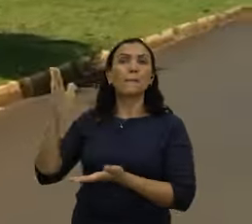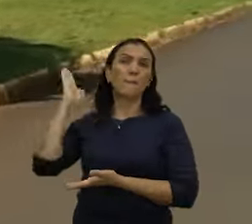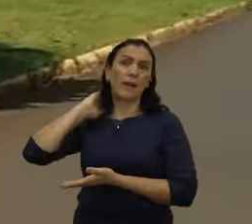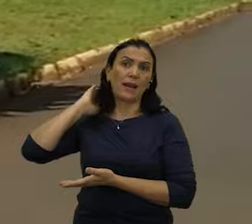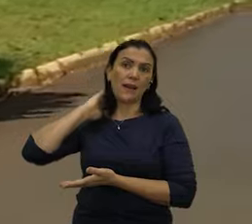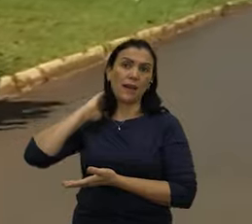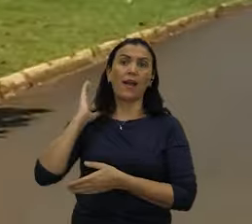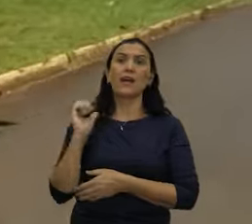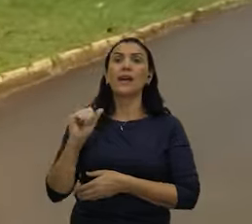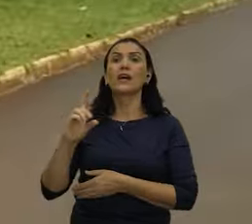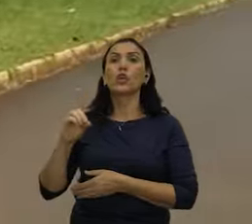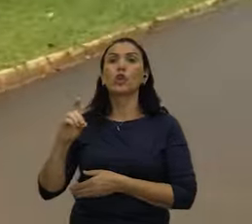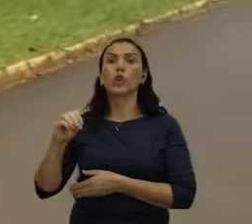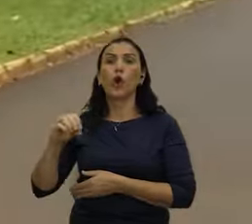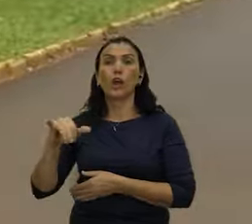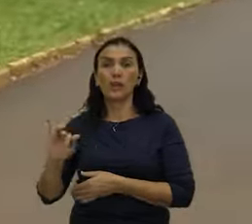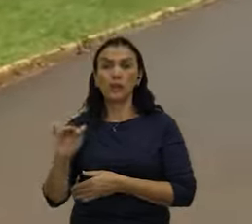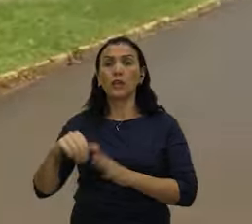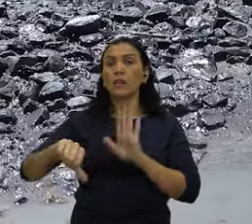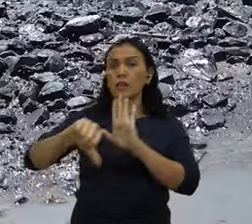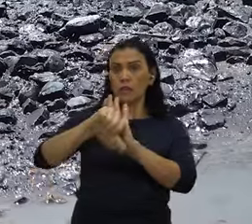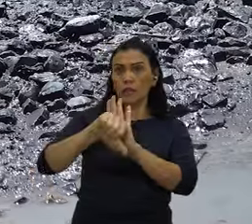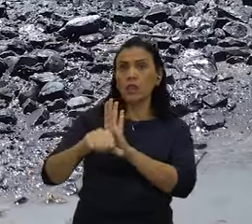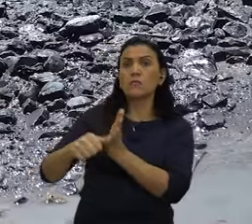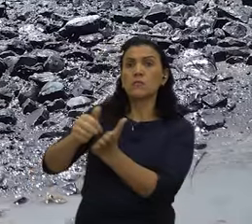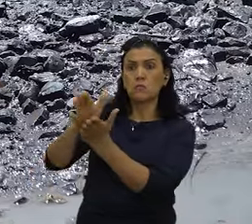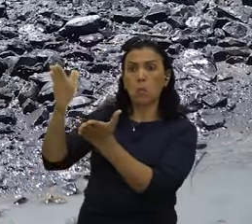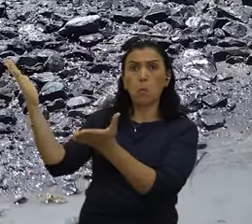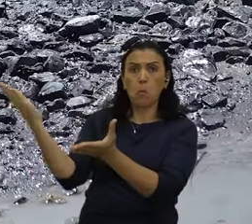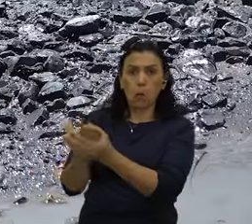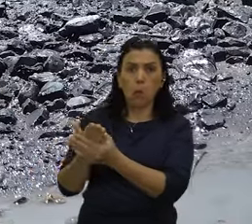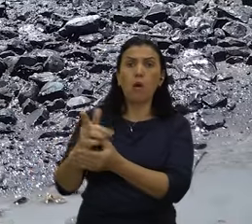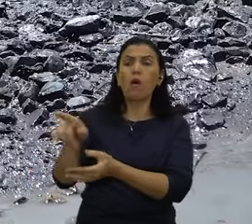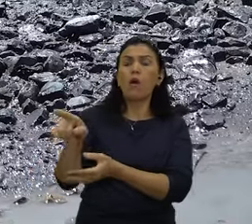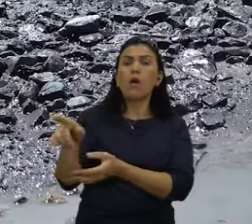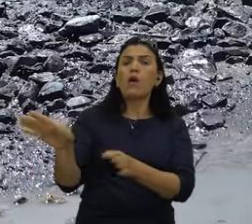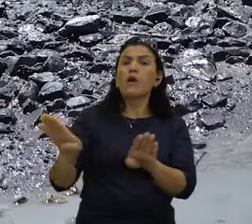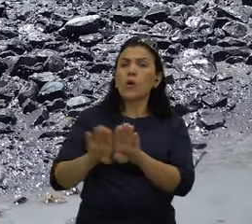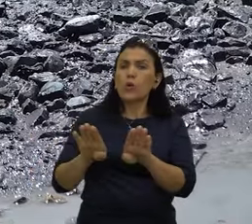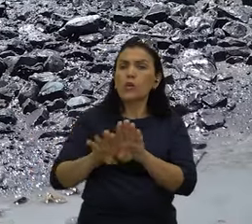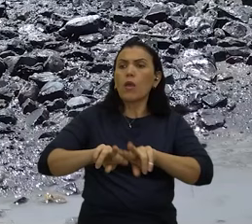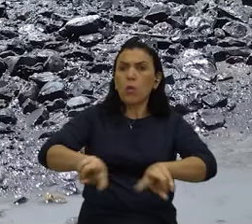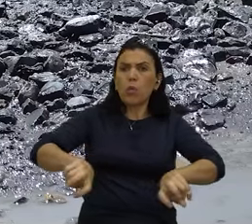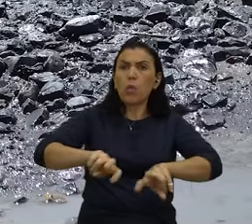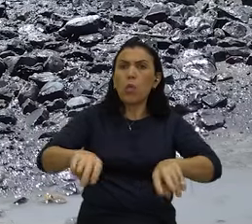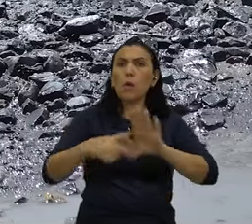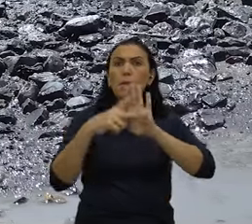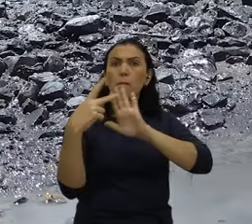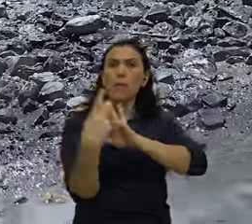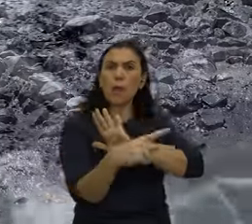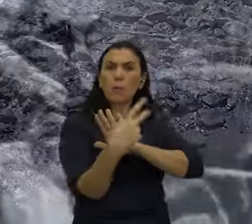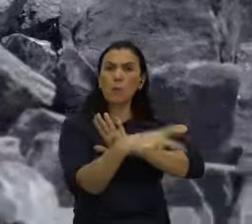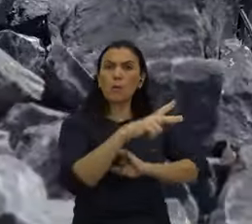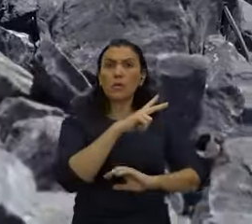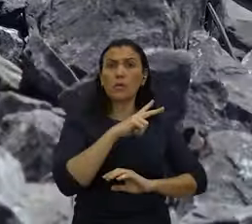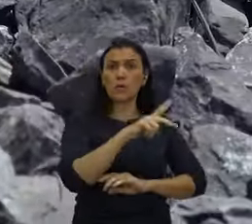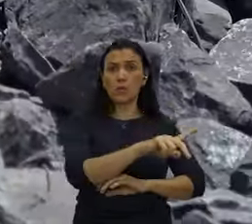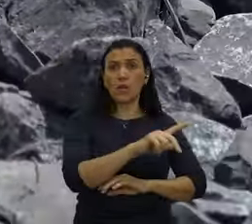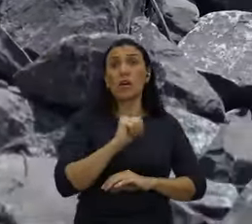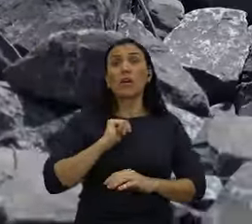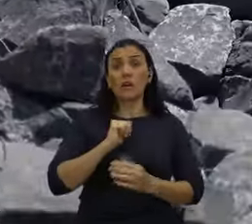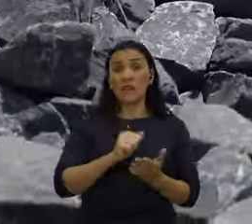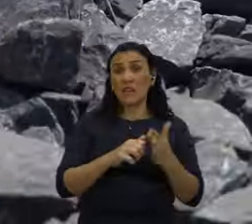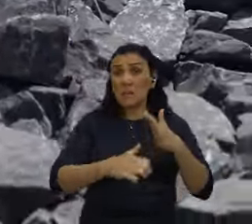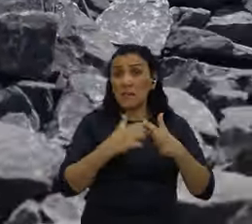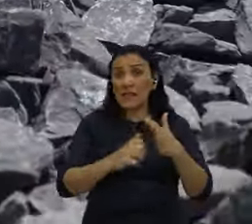no Paraná. Além de responder pelos crimes de extração de minério e usurpação de bem da União, a empresa teve que